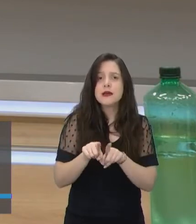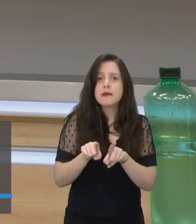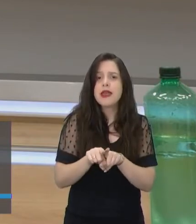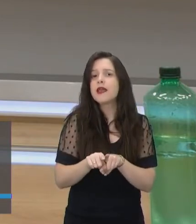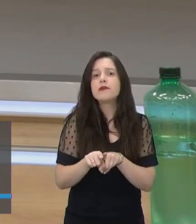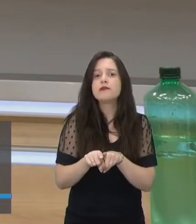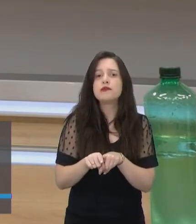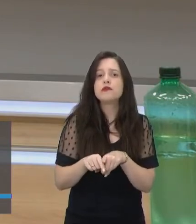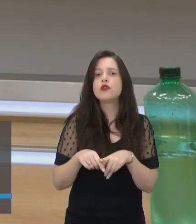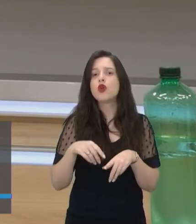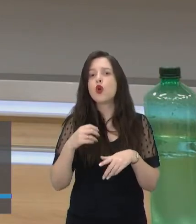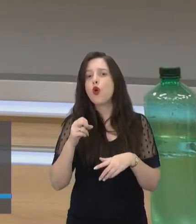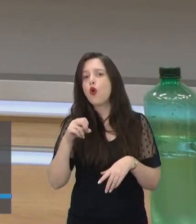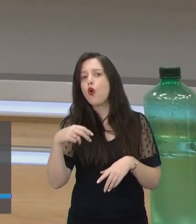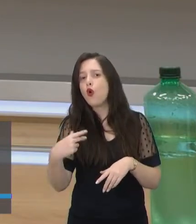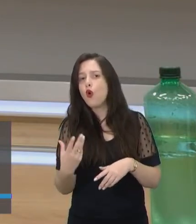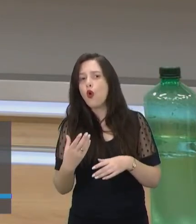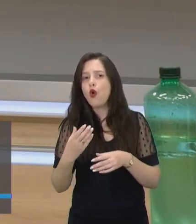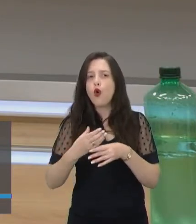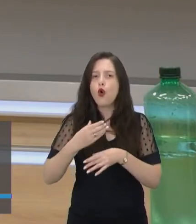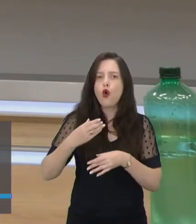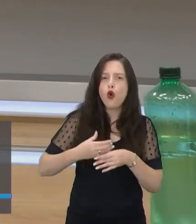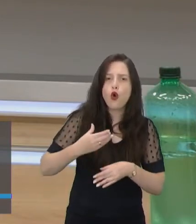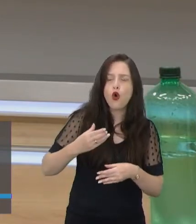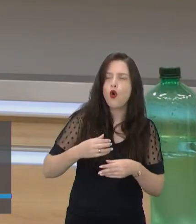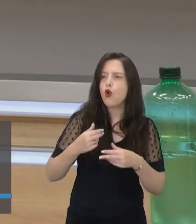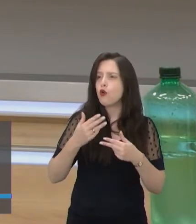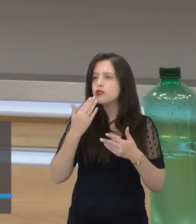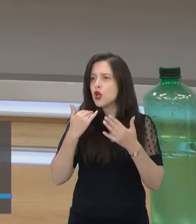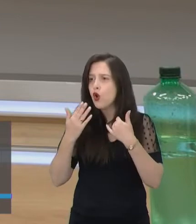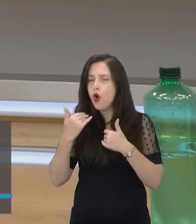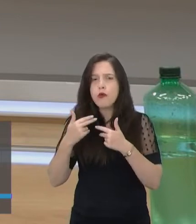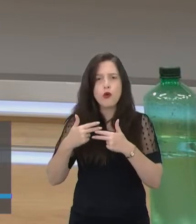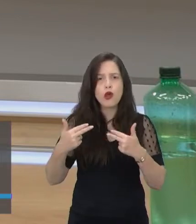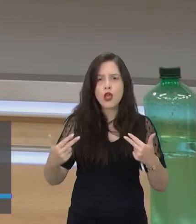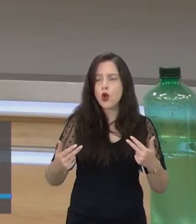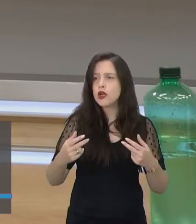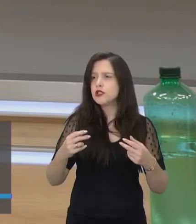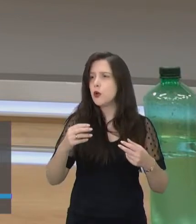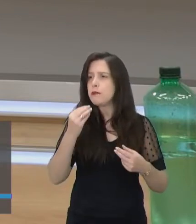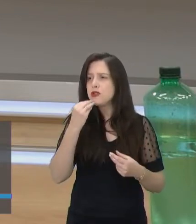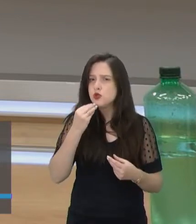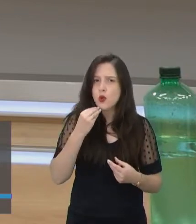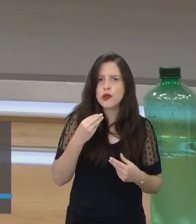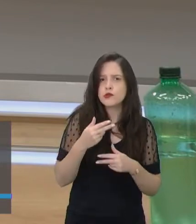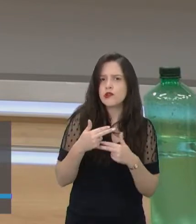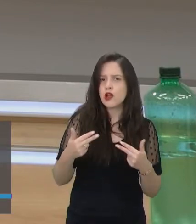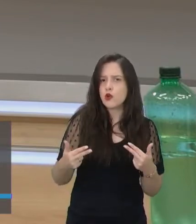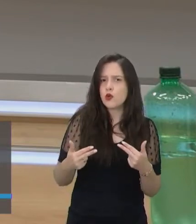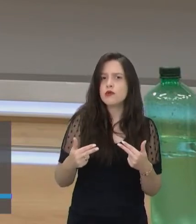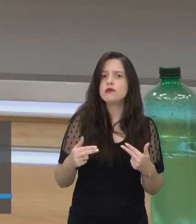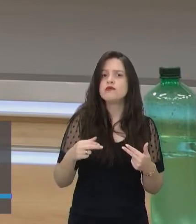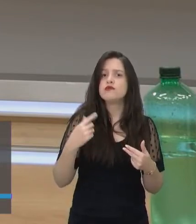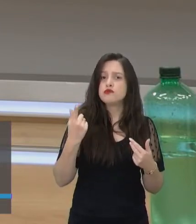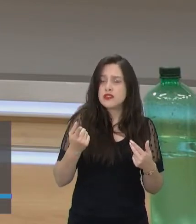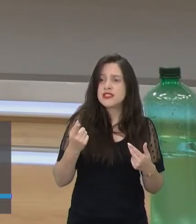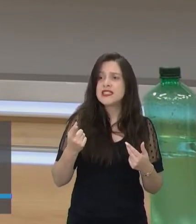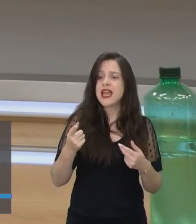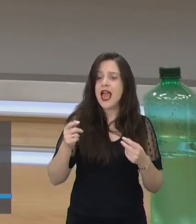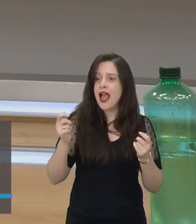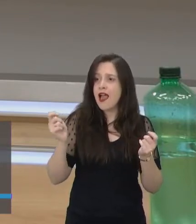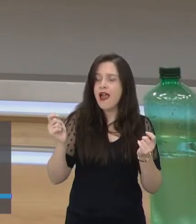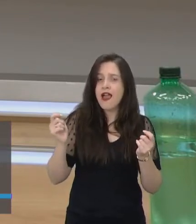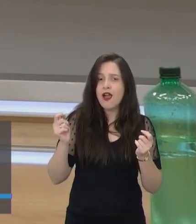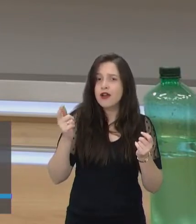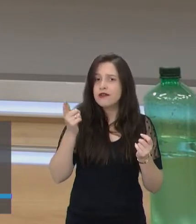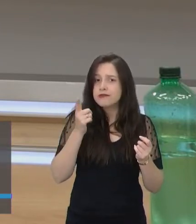uma barrinha de cereal que você come, um doce que você come, qualquer coisa, um biscoito que seja, você acaba gerando e gerando